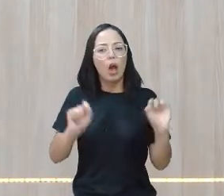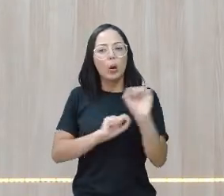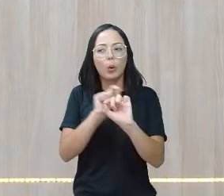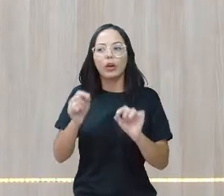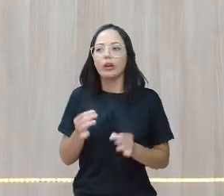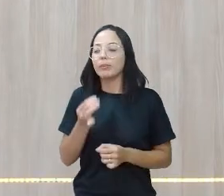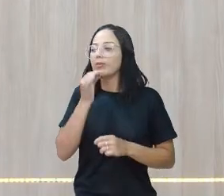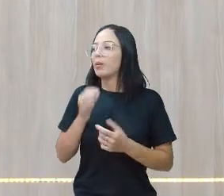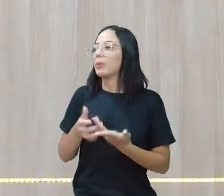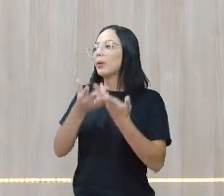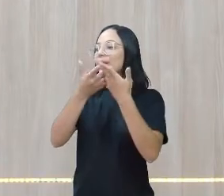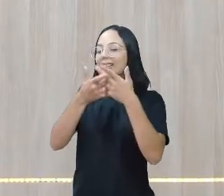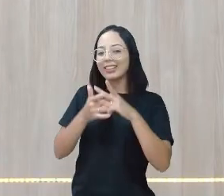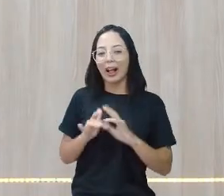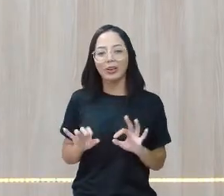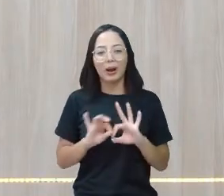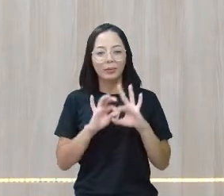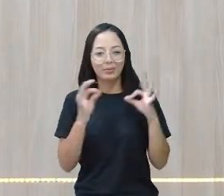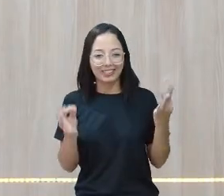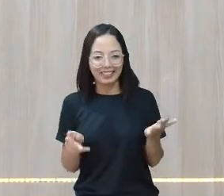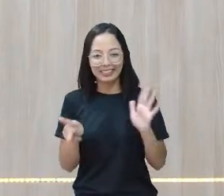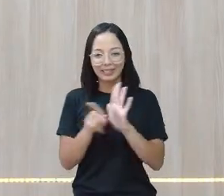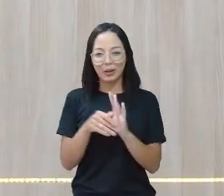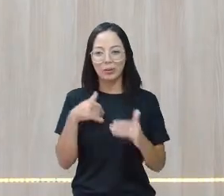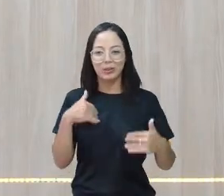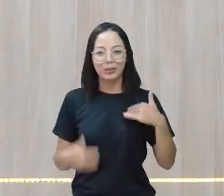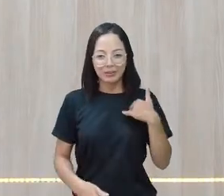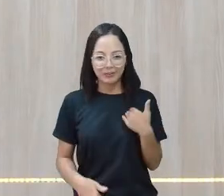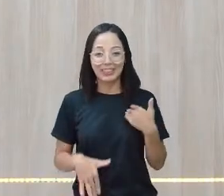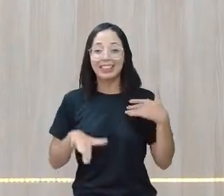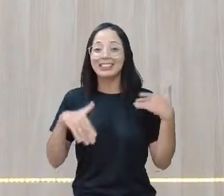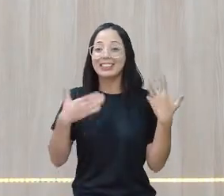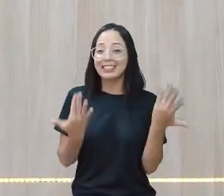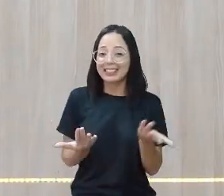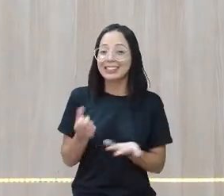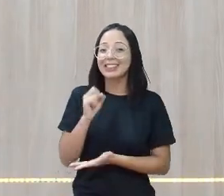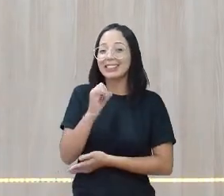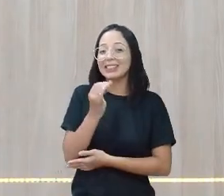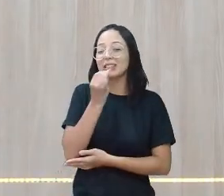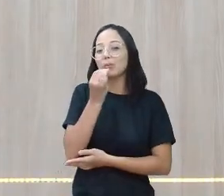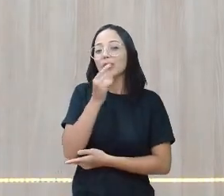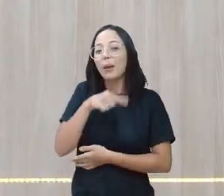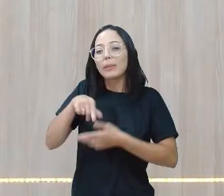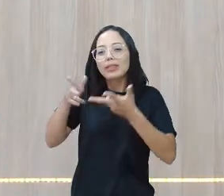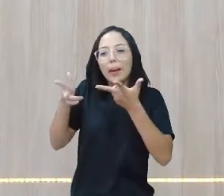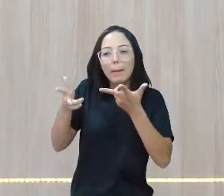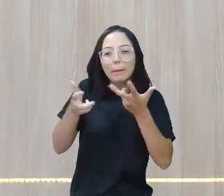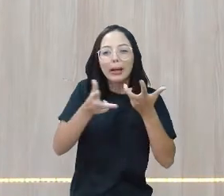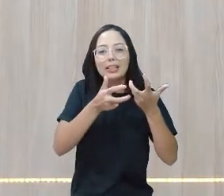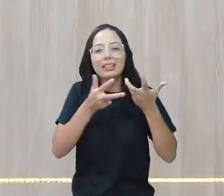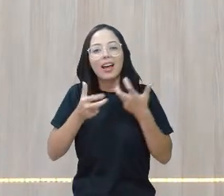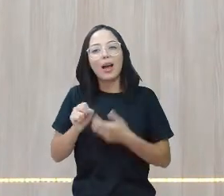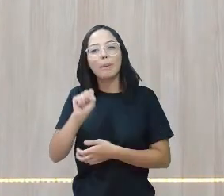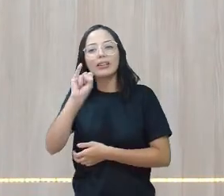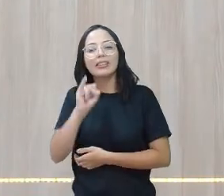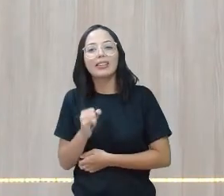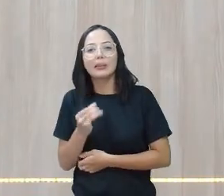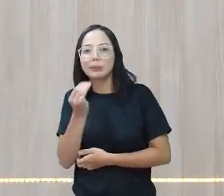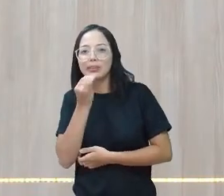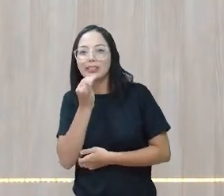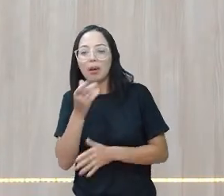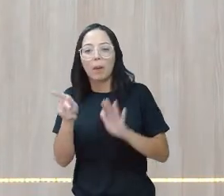mais natural, é do próprio corpo, tá certo? Então, se você se percebe assim, se você tem